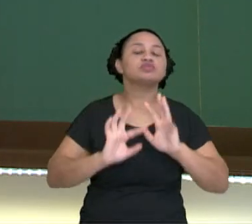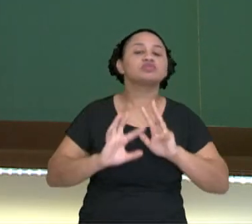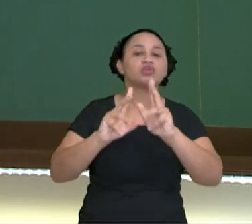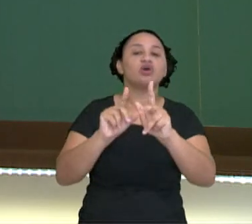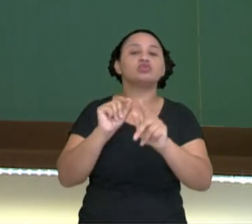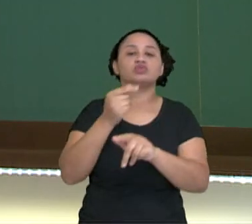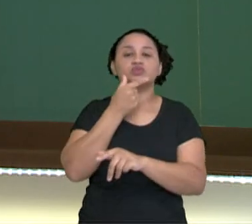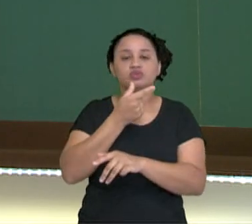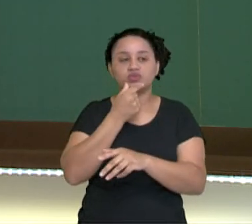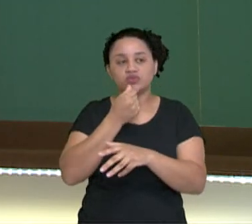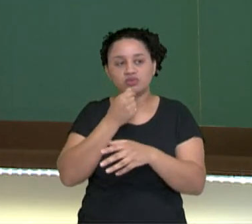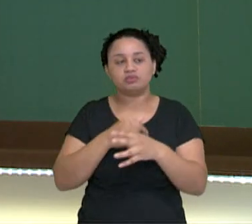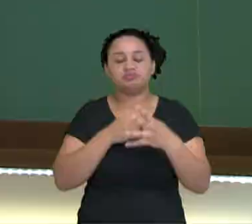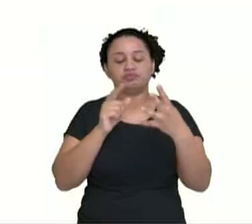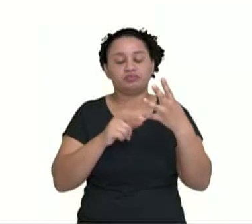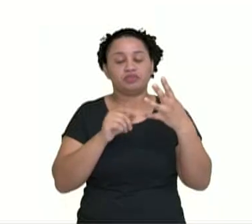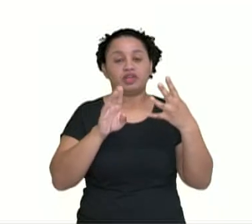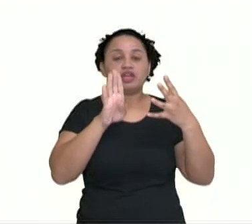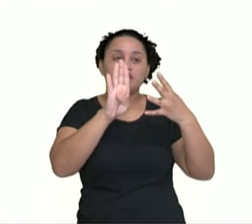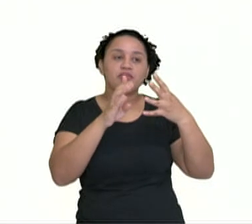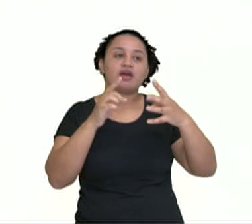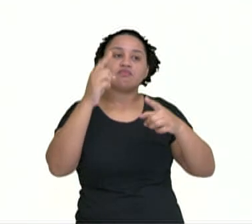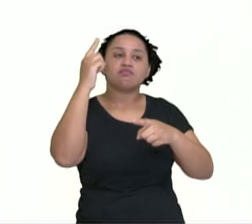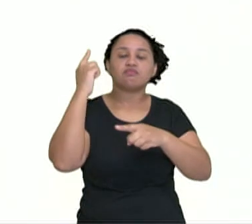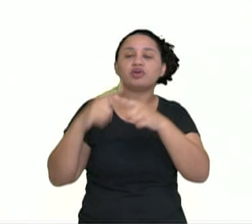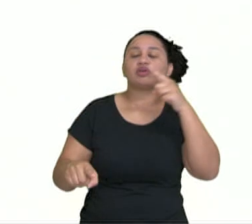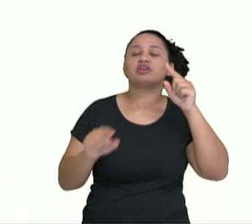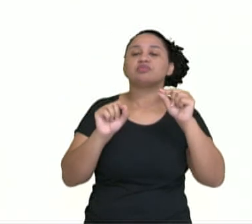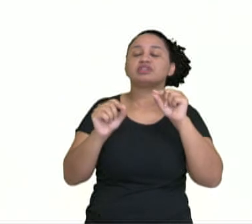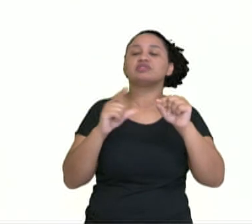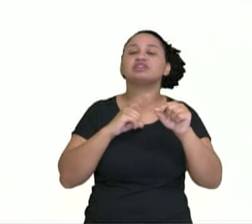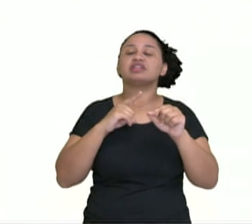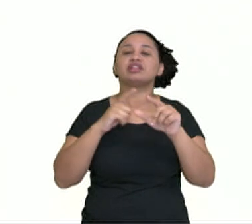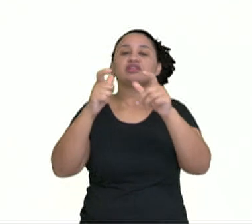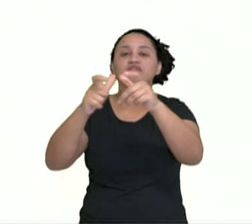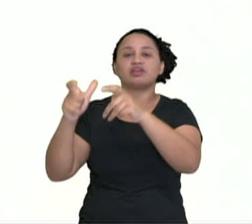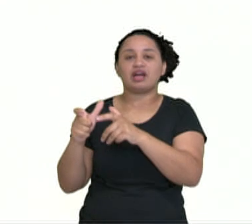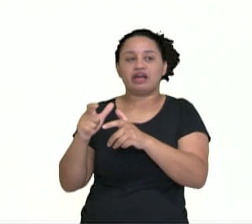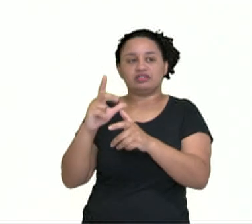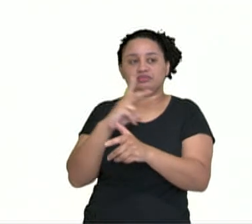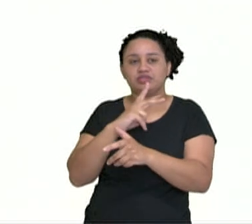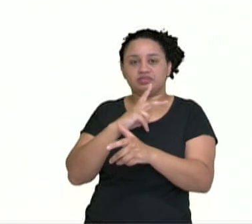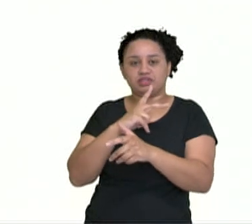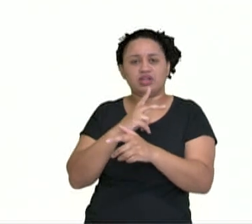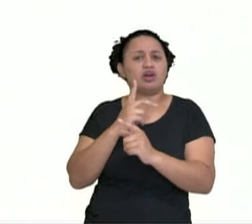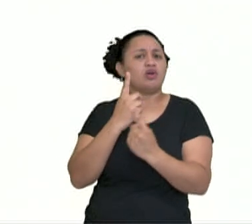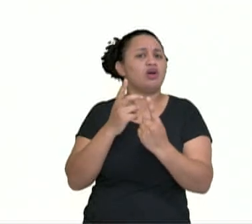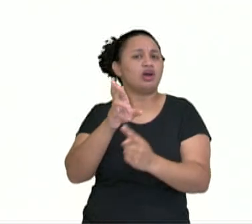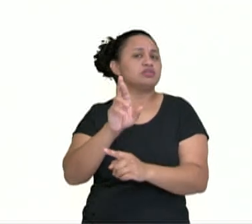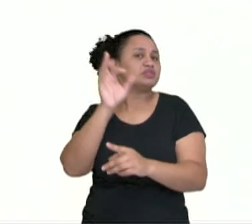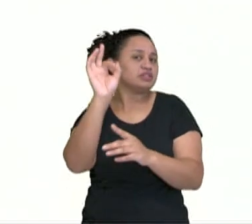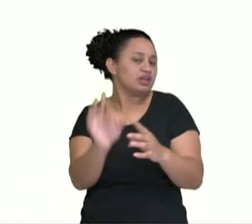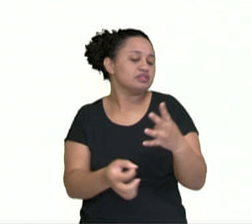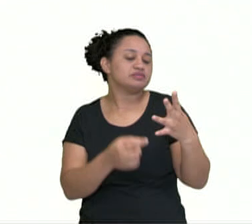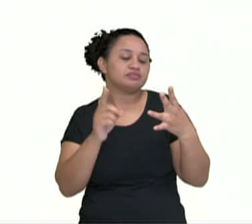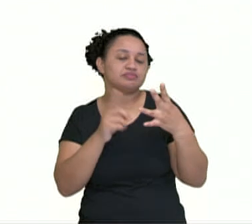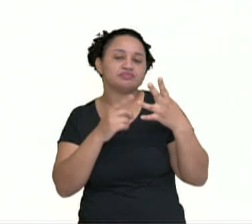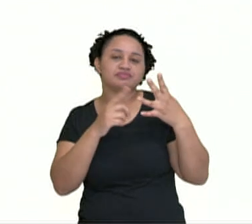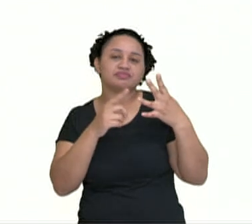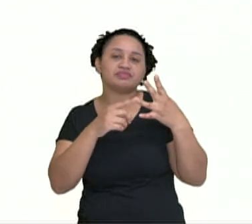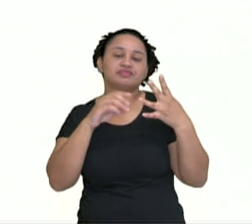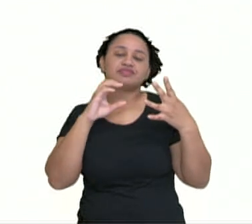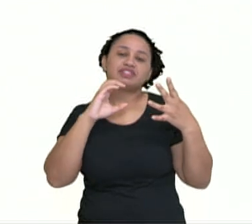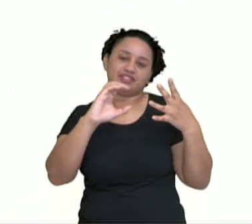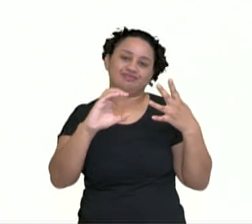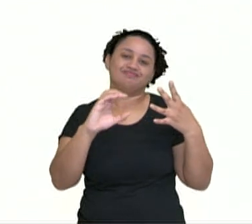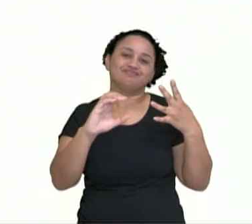D, a abolição da propriedade privada. Vamos ver qual é a resposta correta? A resposta correta é